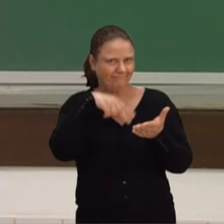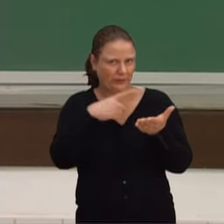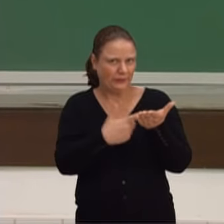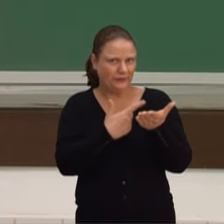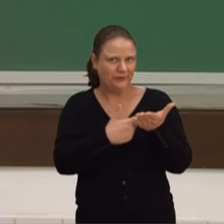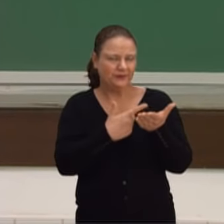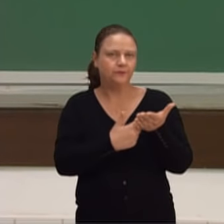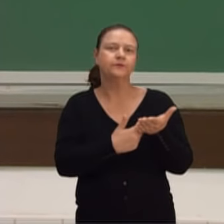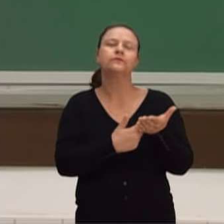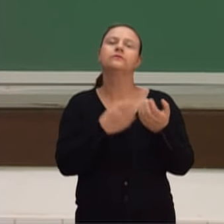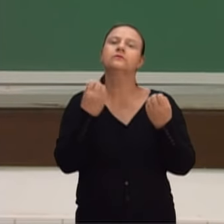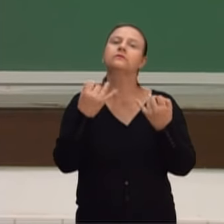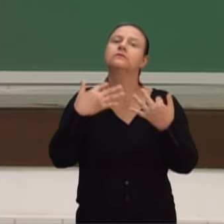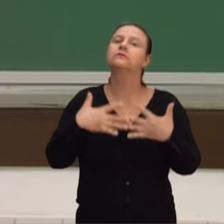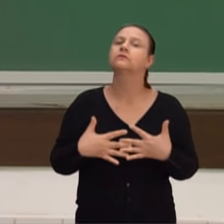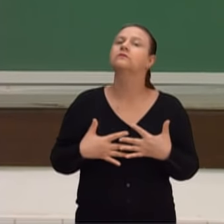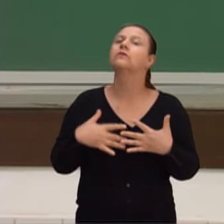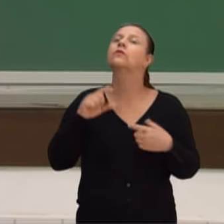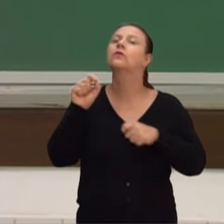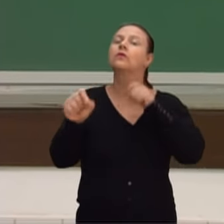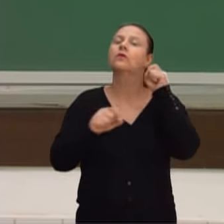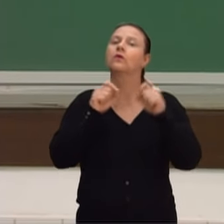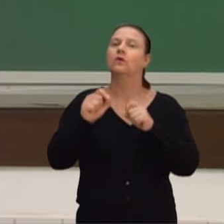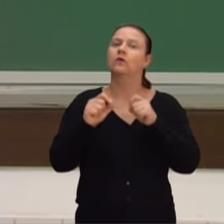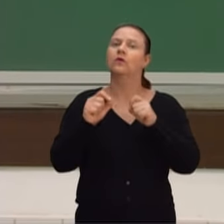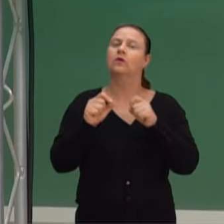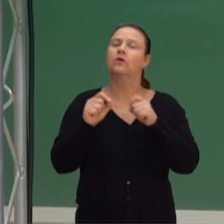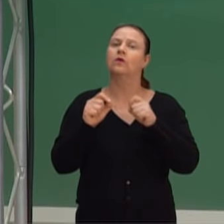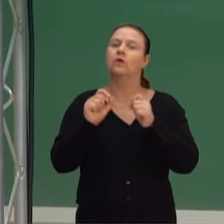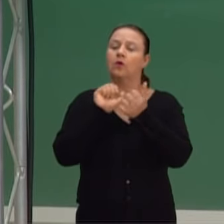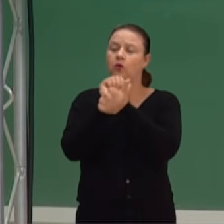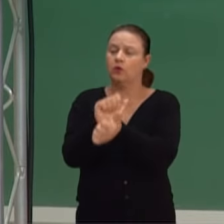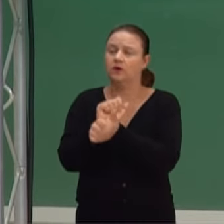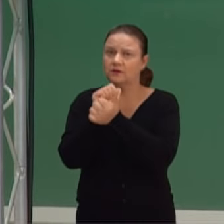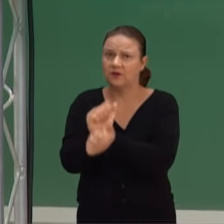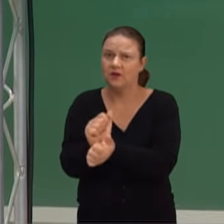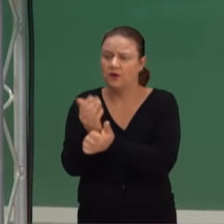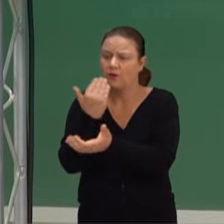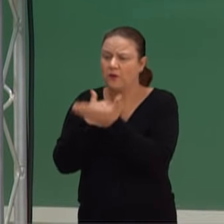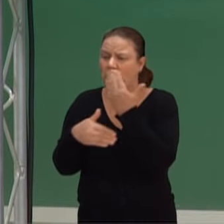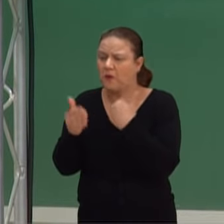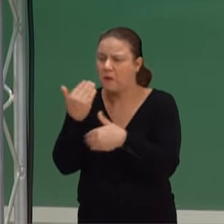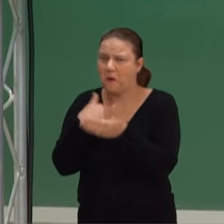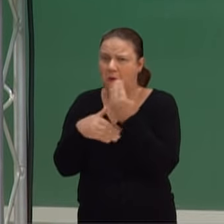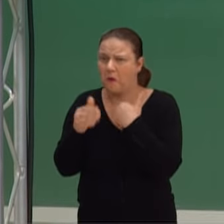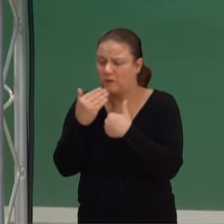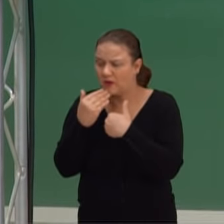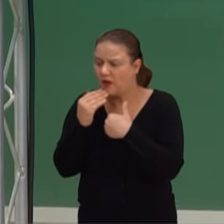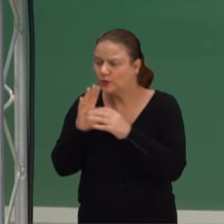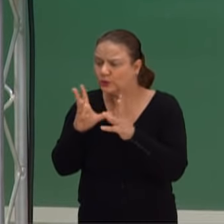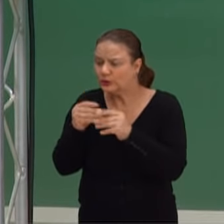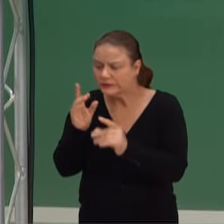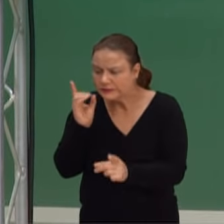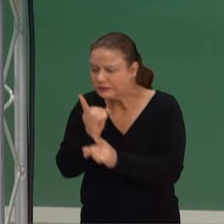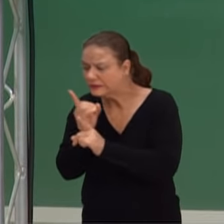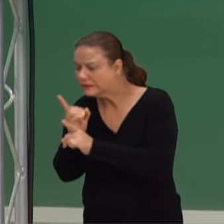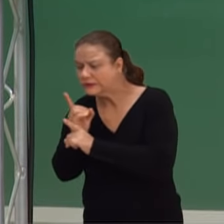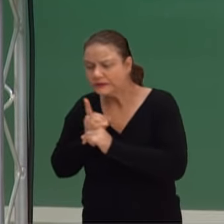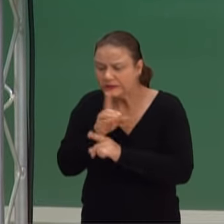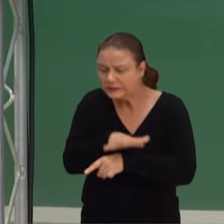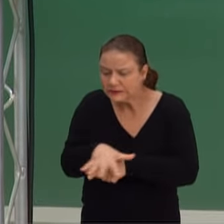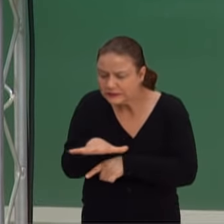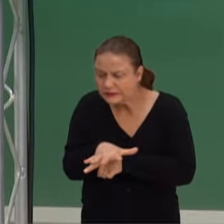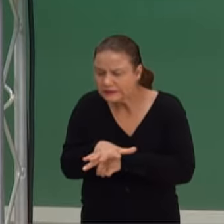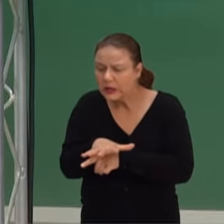diz isso. Segundo relatos da época, os escravos comiam tudo o que lhes caísse nas mãos. Mas tudo